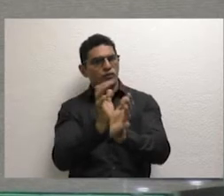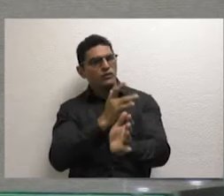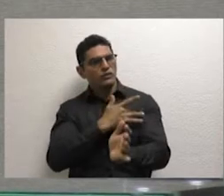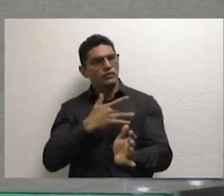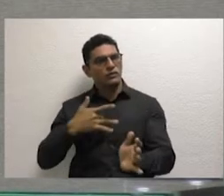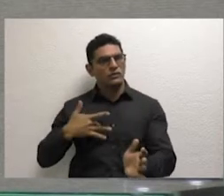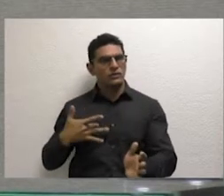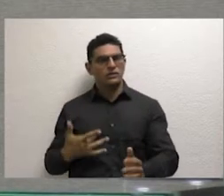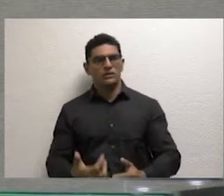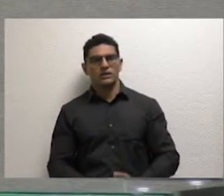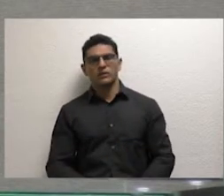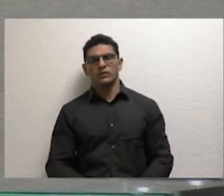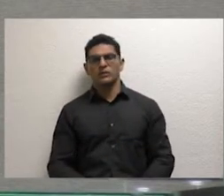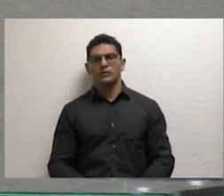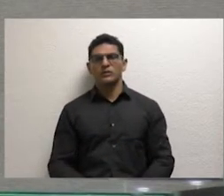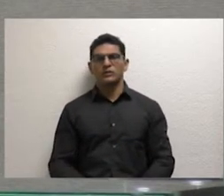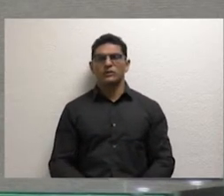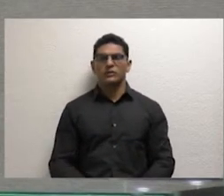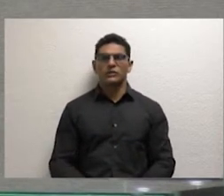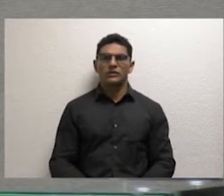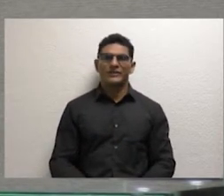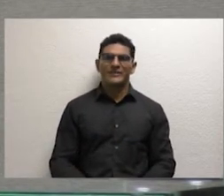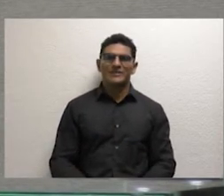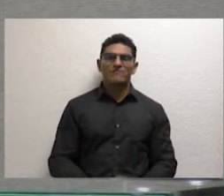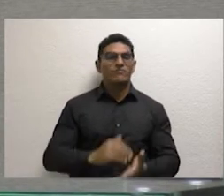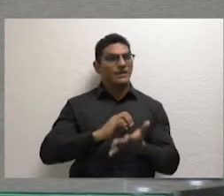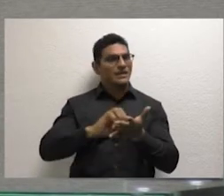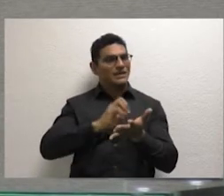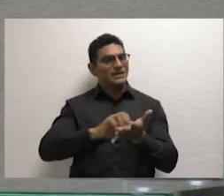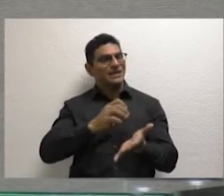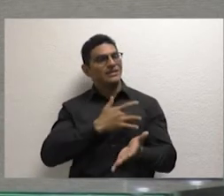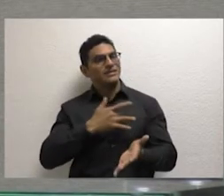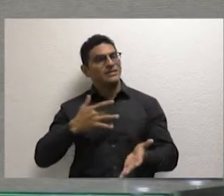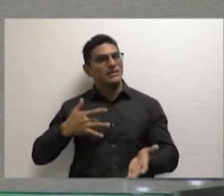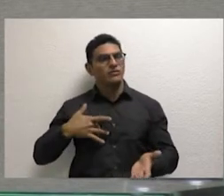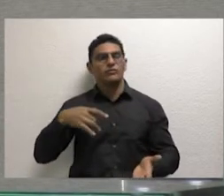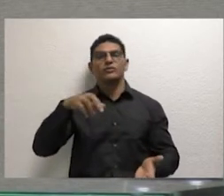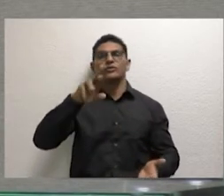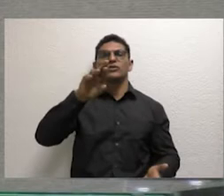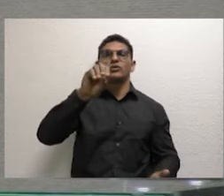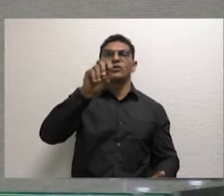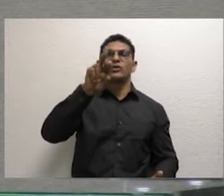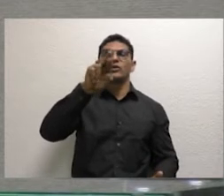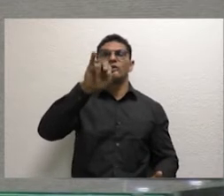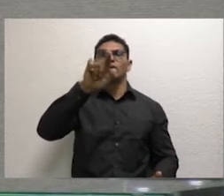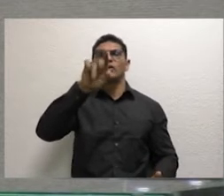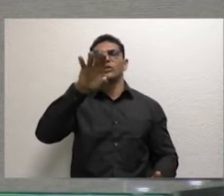o atual secretário de saúde, doutor Rodrigo Tobias,